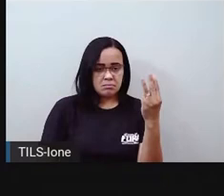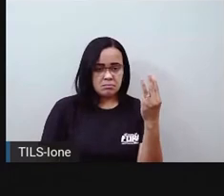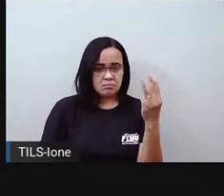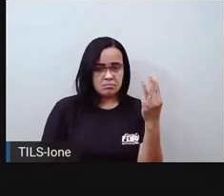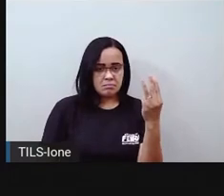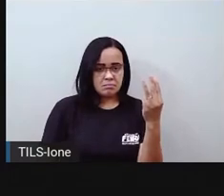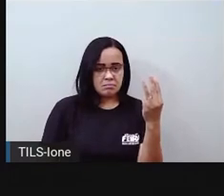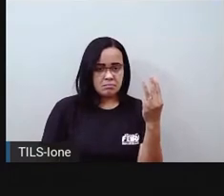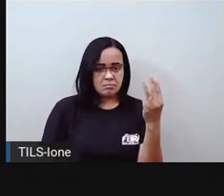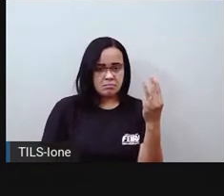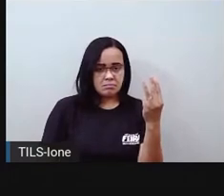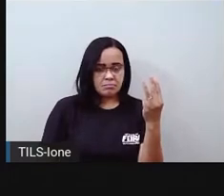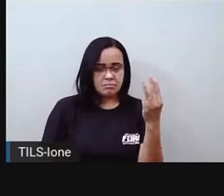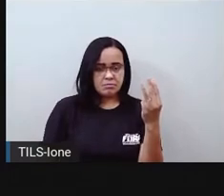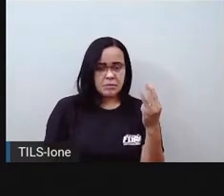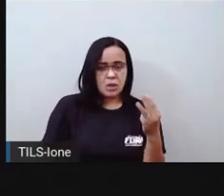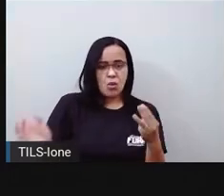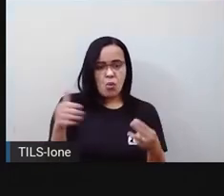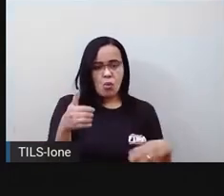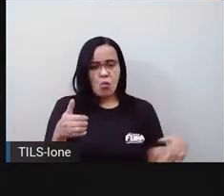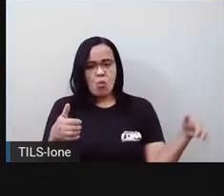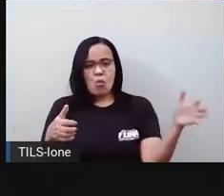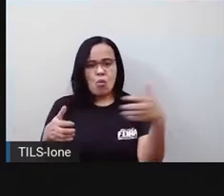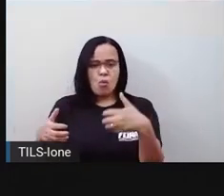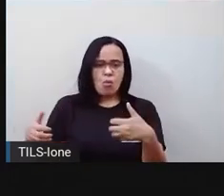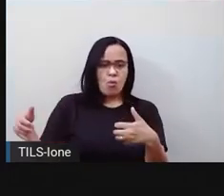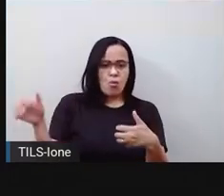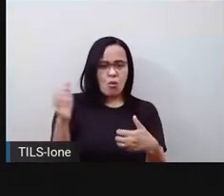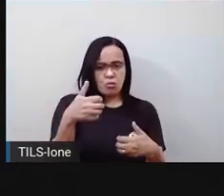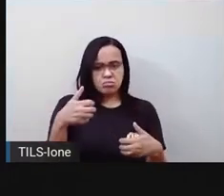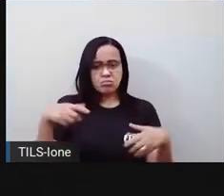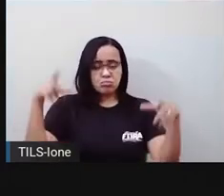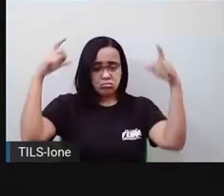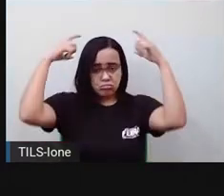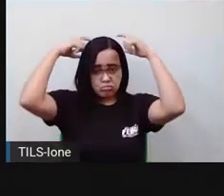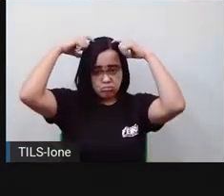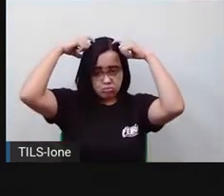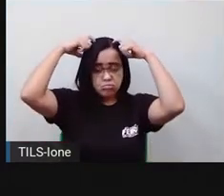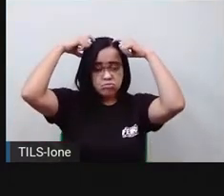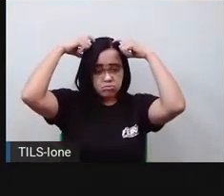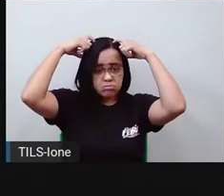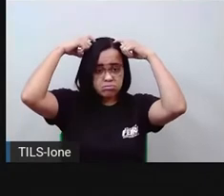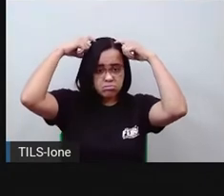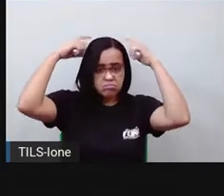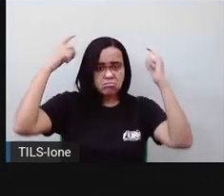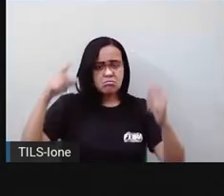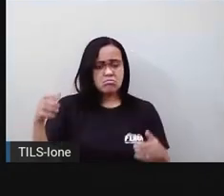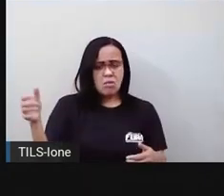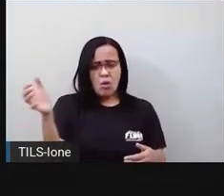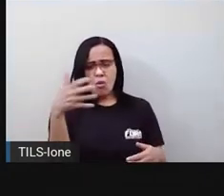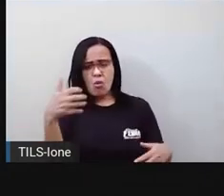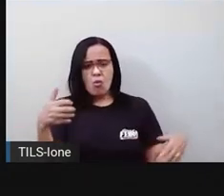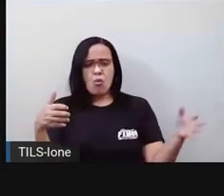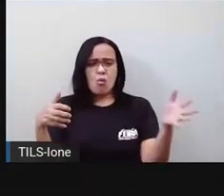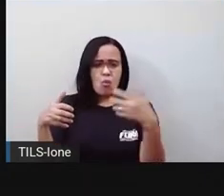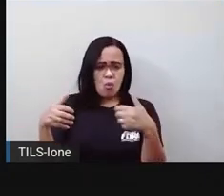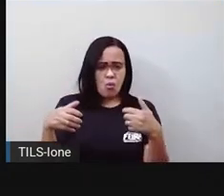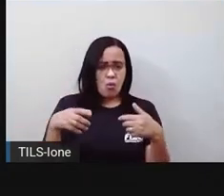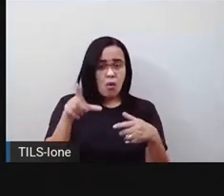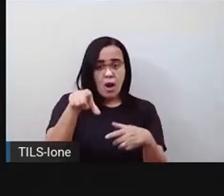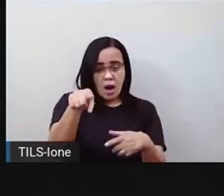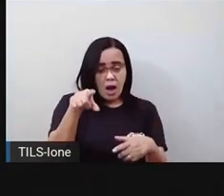Será que foi o urso, esse ursão forte que pegou o biscoitinho?